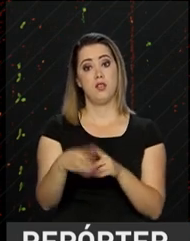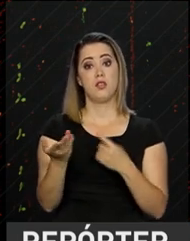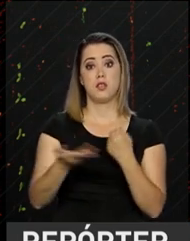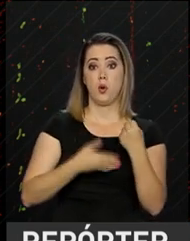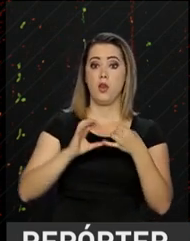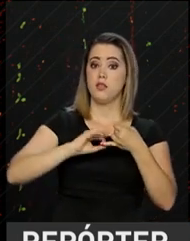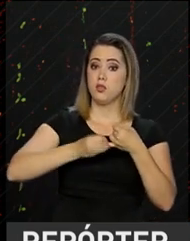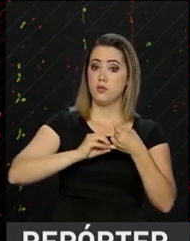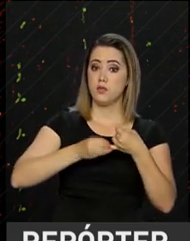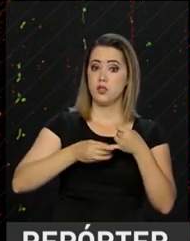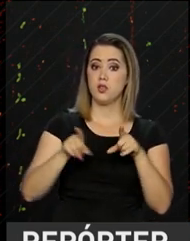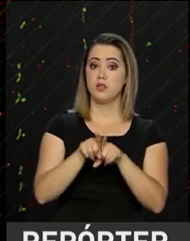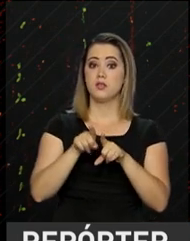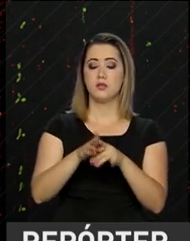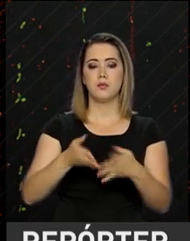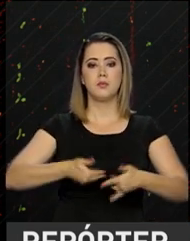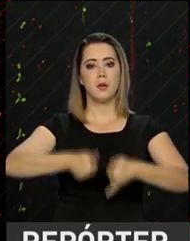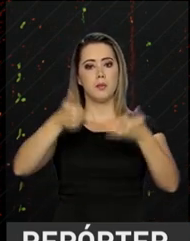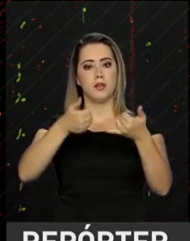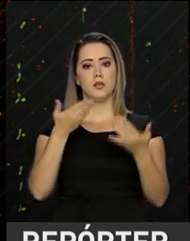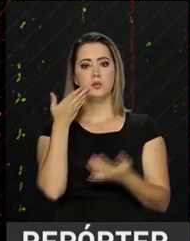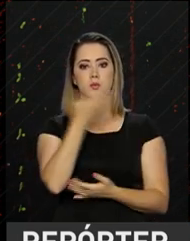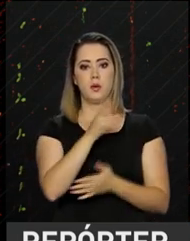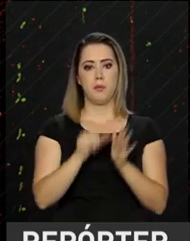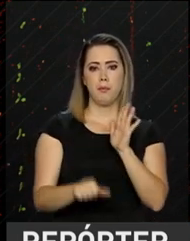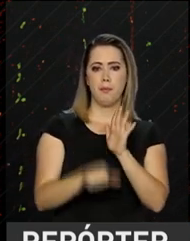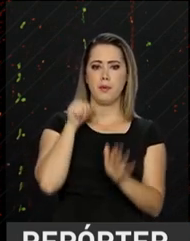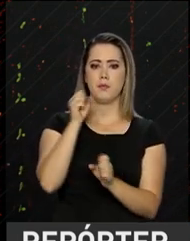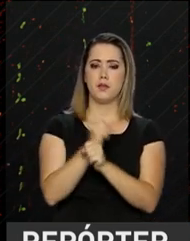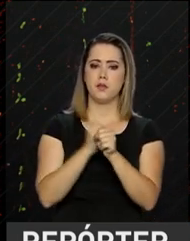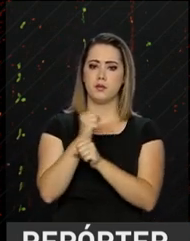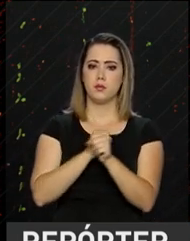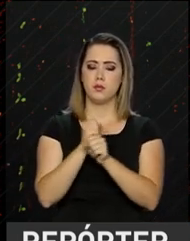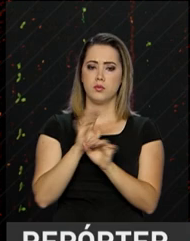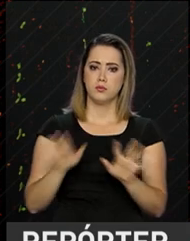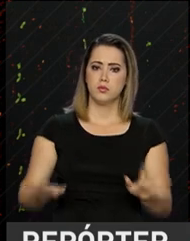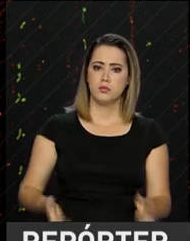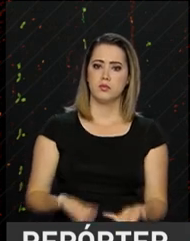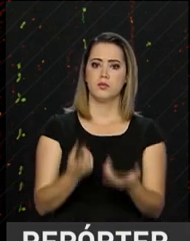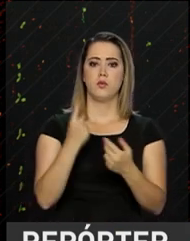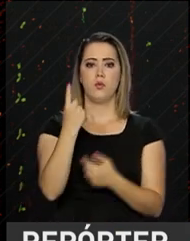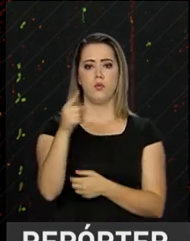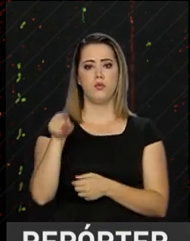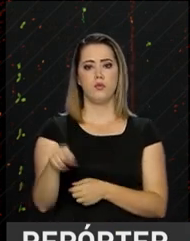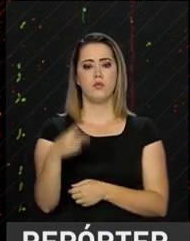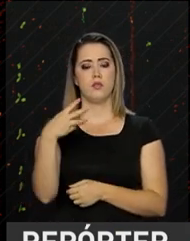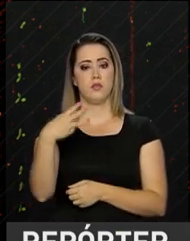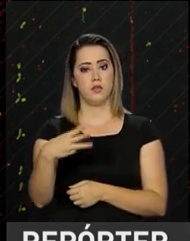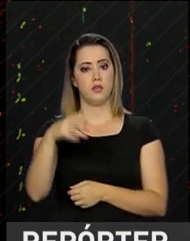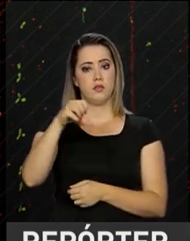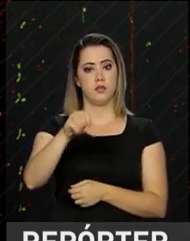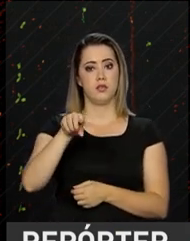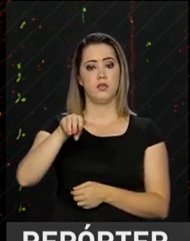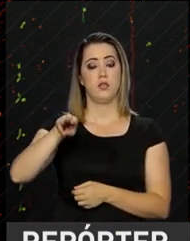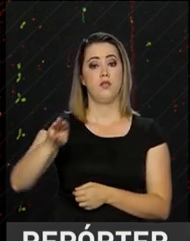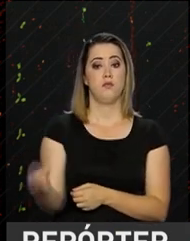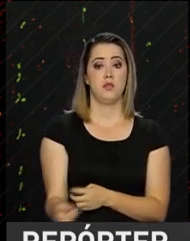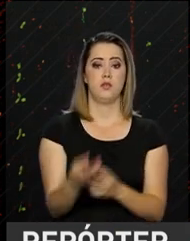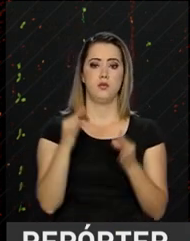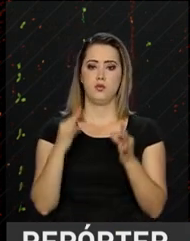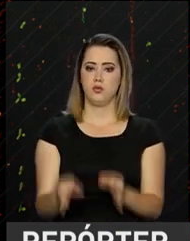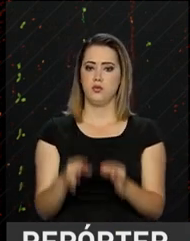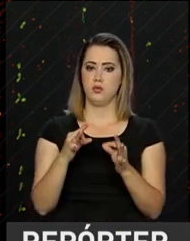feijão também anima produtores na primeira colheita do ano a produção ultrapassou 1,39 milhão de toneladas